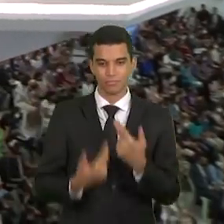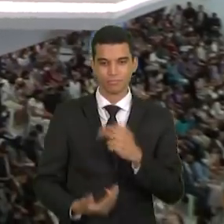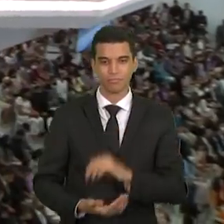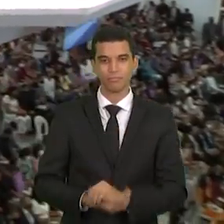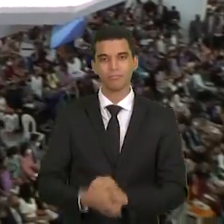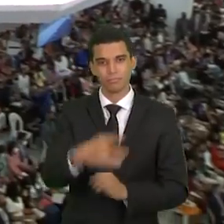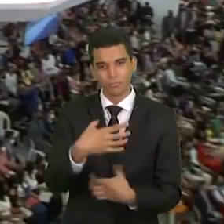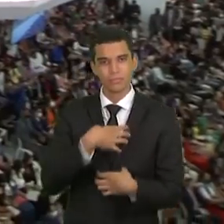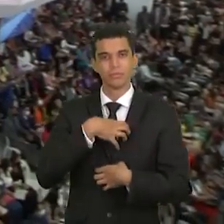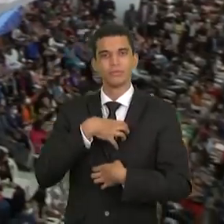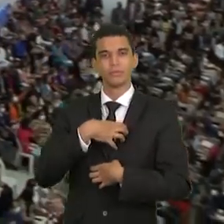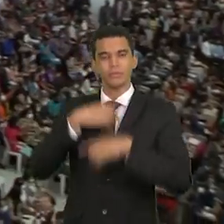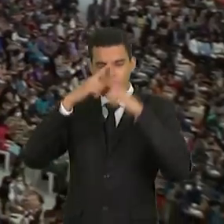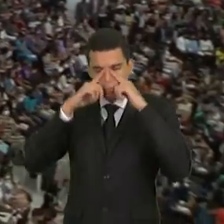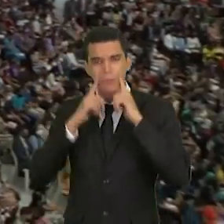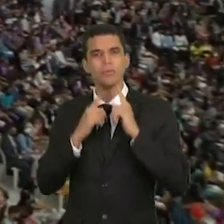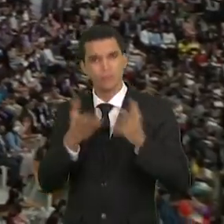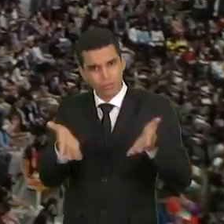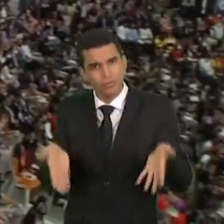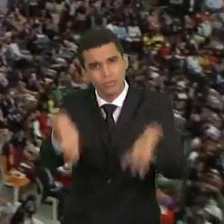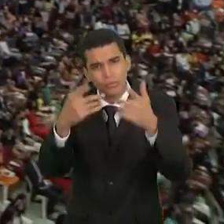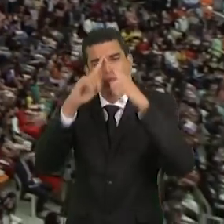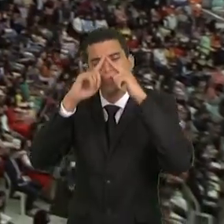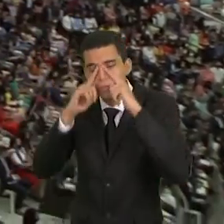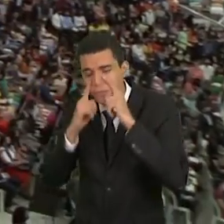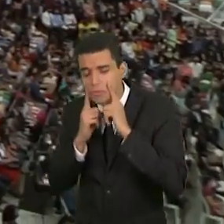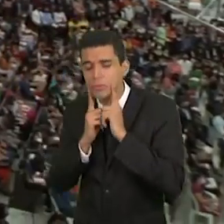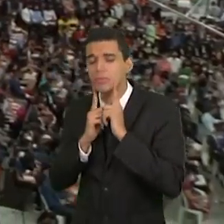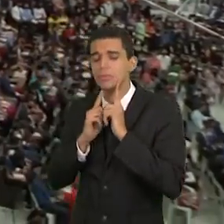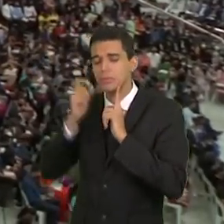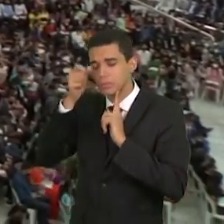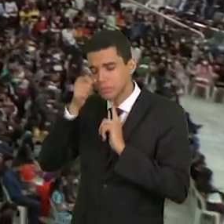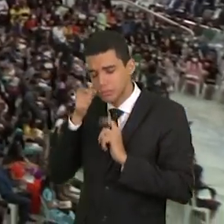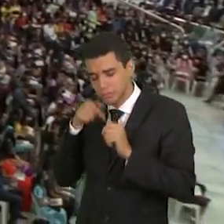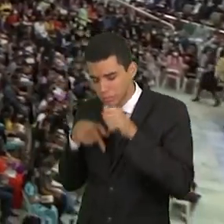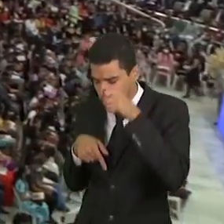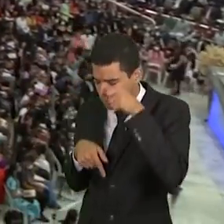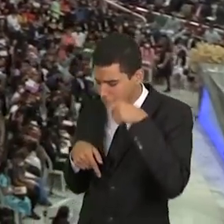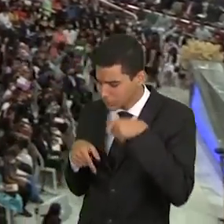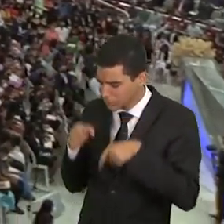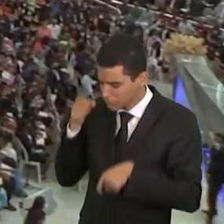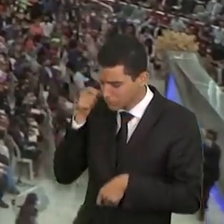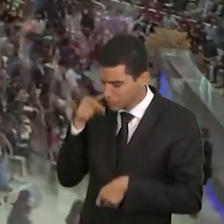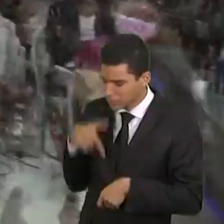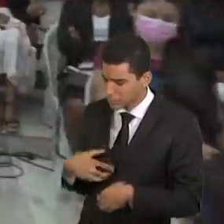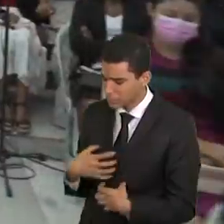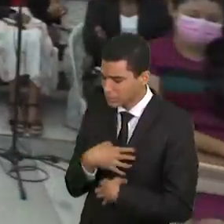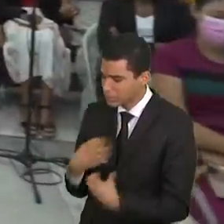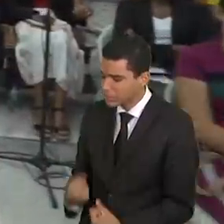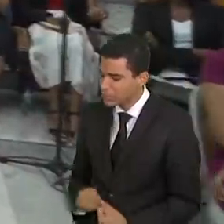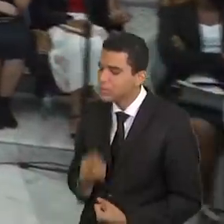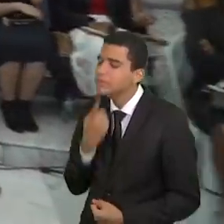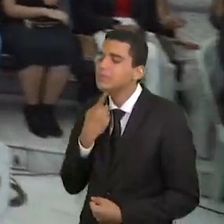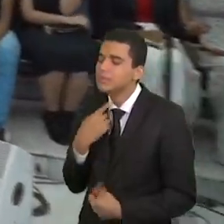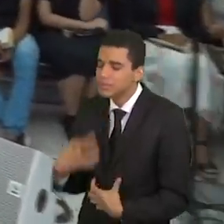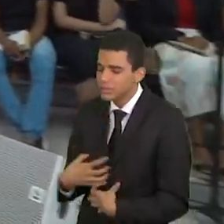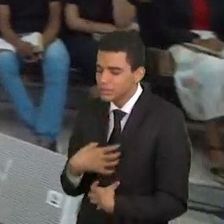Chora, derrama lágrimas, derrama lágrimas vindas do